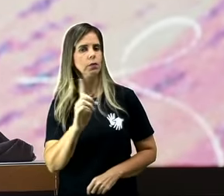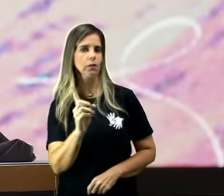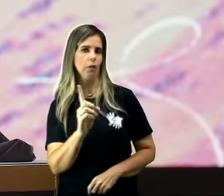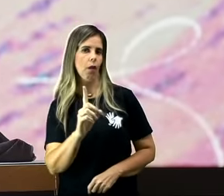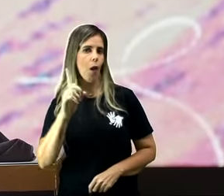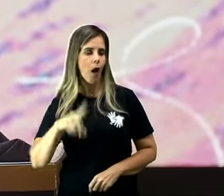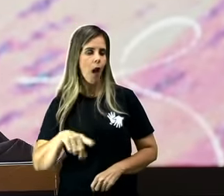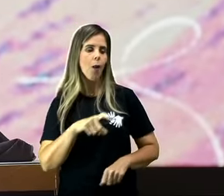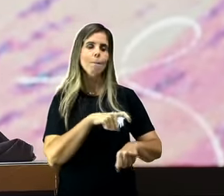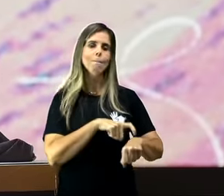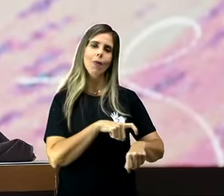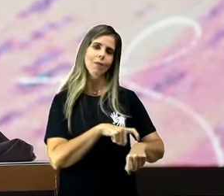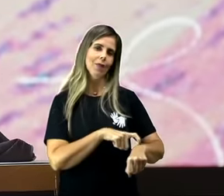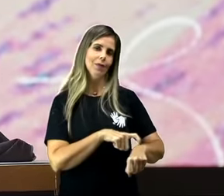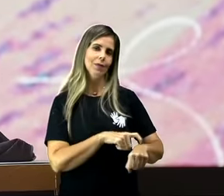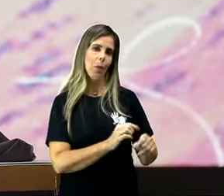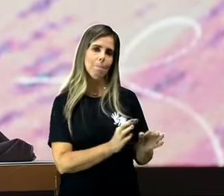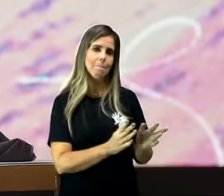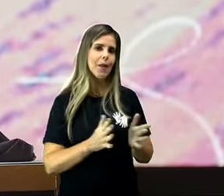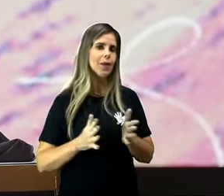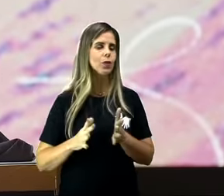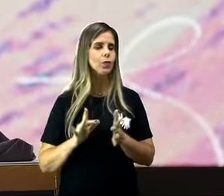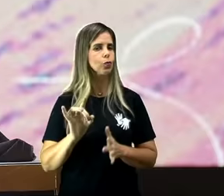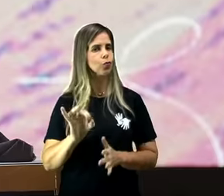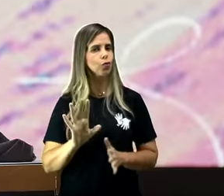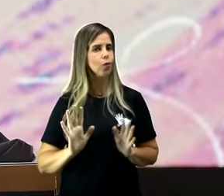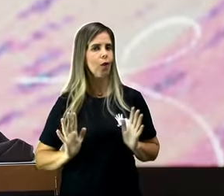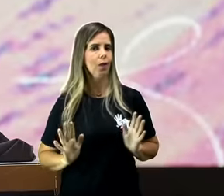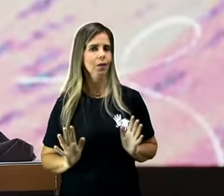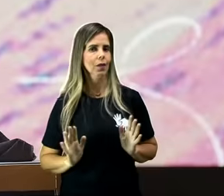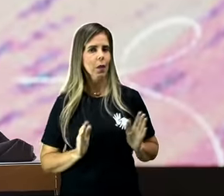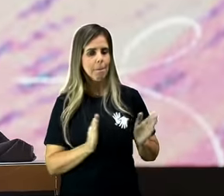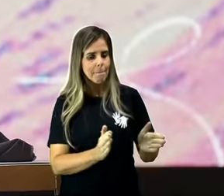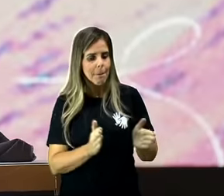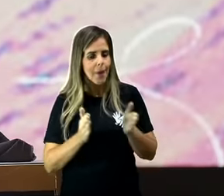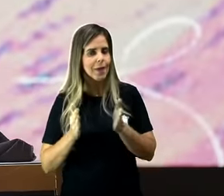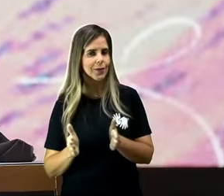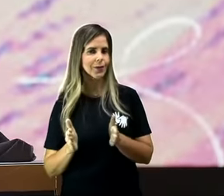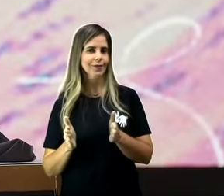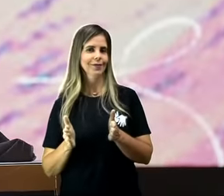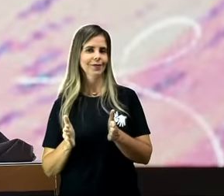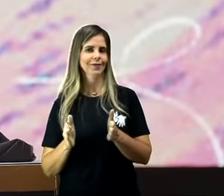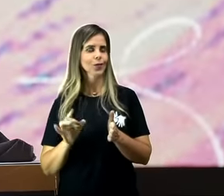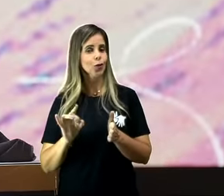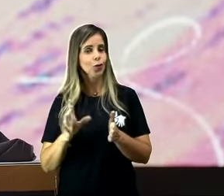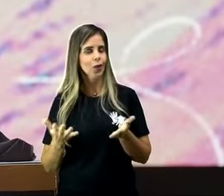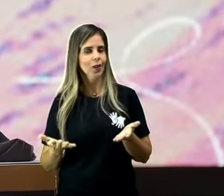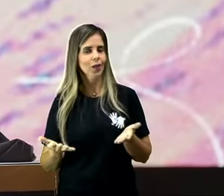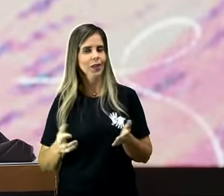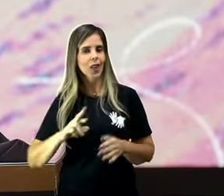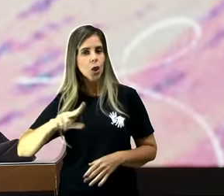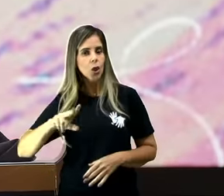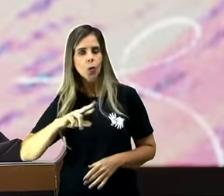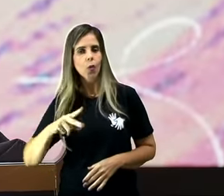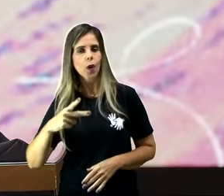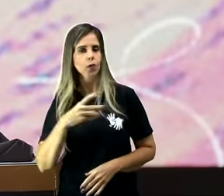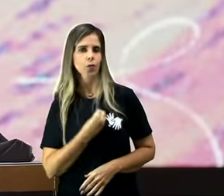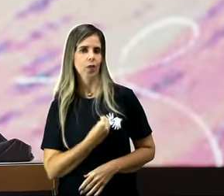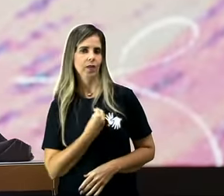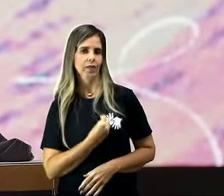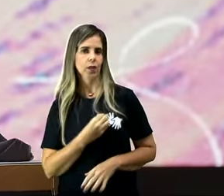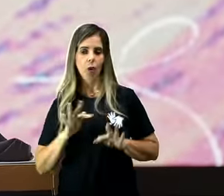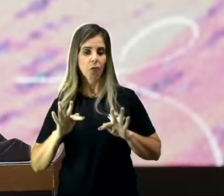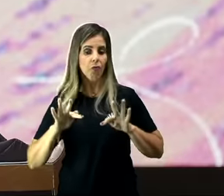Aleluia. Alguém levante a mão e diga, graças a Deus por isso. Graças a Deus. Um momento não define a minha vida. É só um momento. Eu